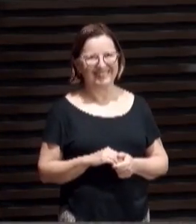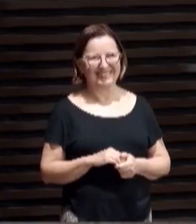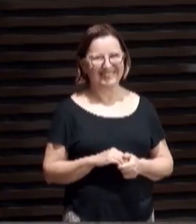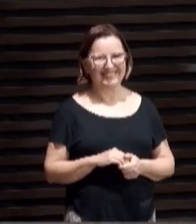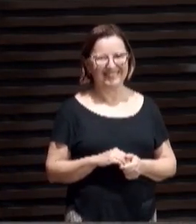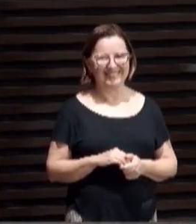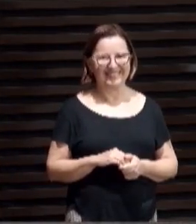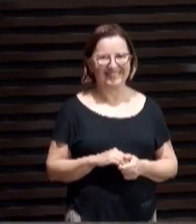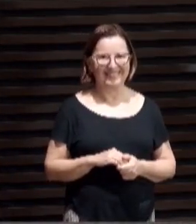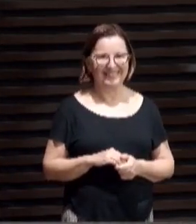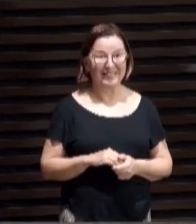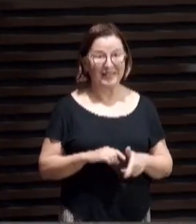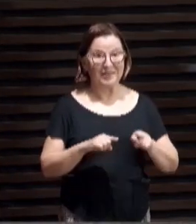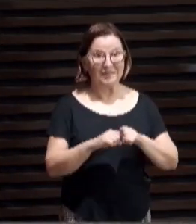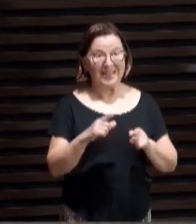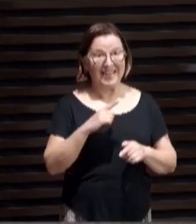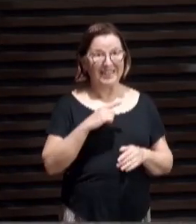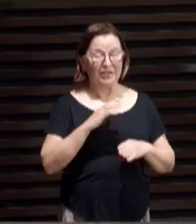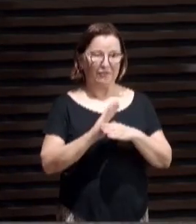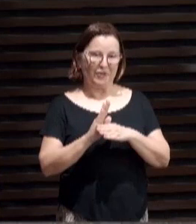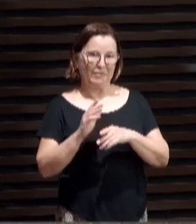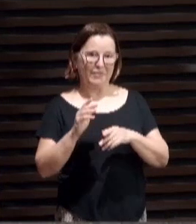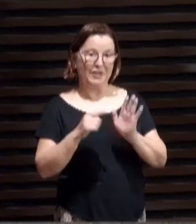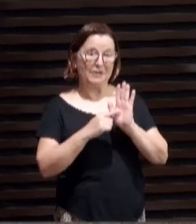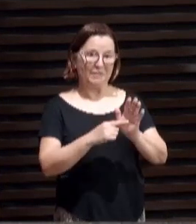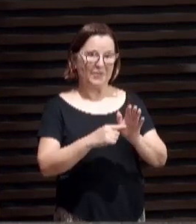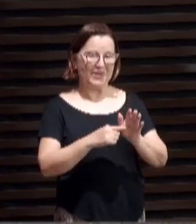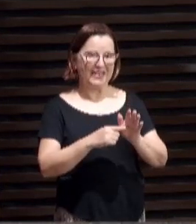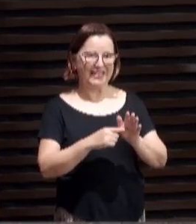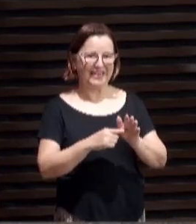há uma cena de Maria Madalena,